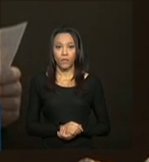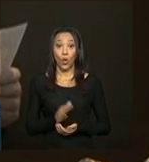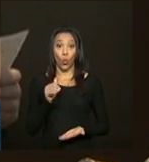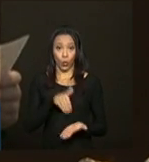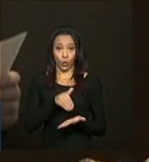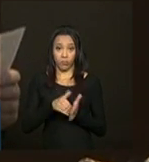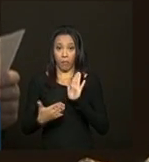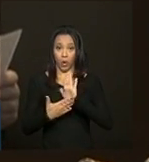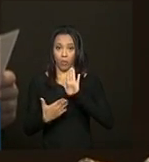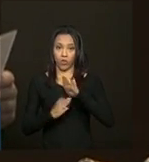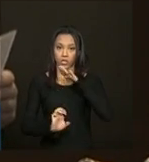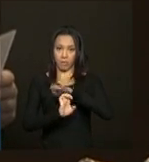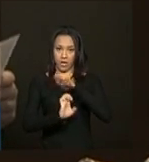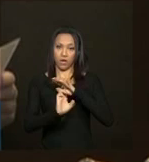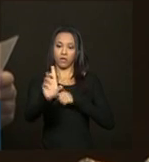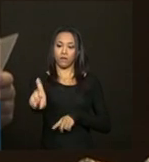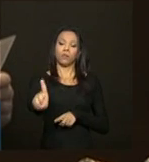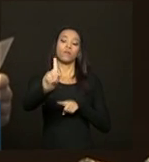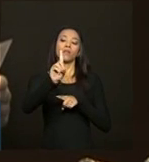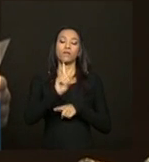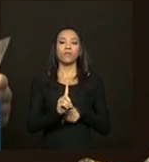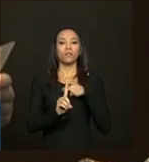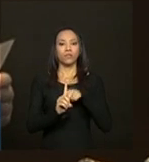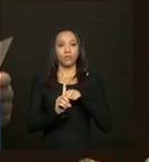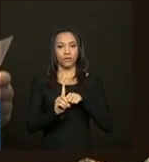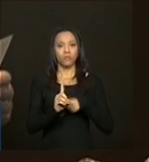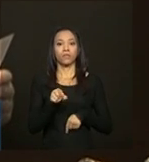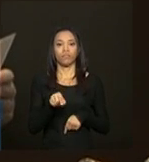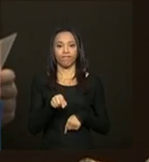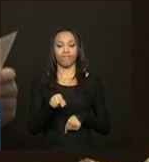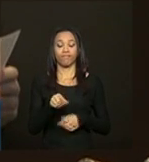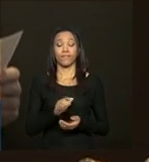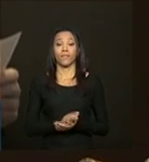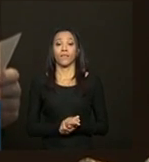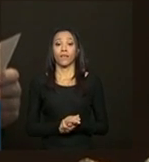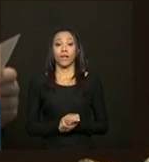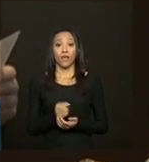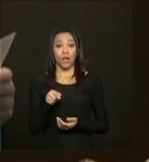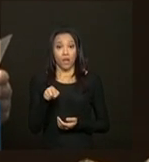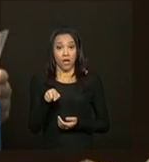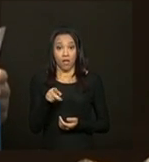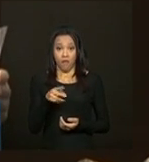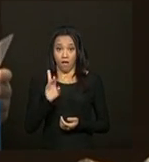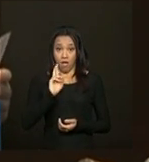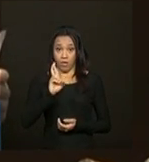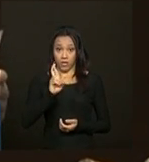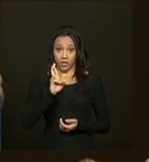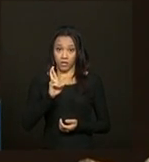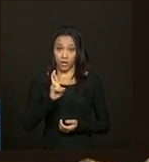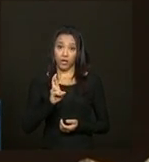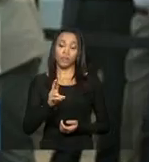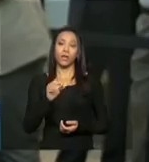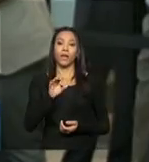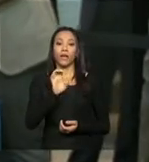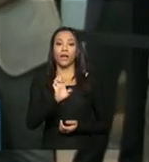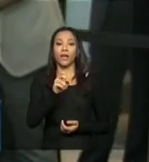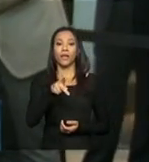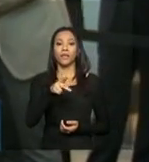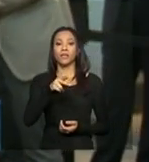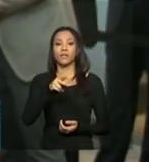Última proposta, proposta entregue pela proponente Abengoa Construção Brasil Limitada, representado pela corretora